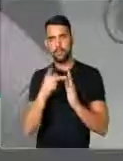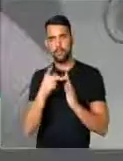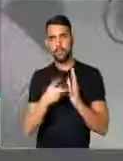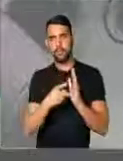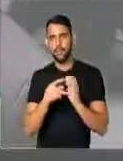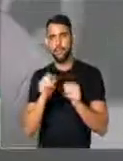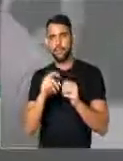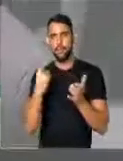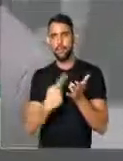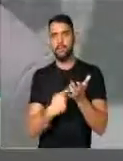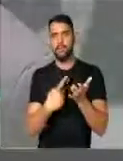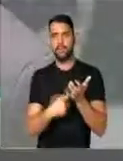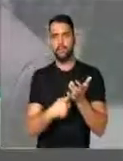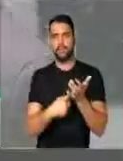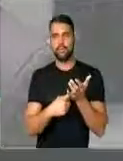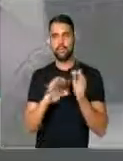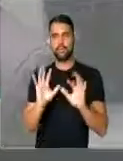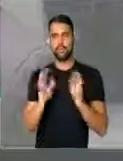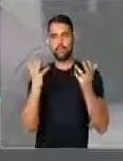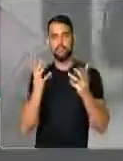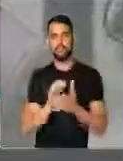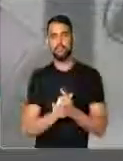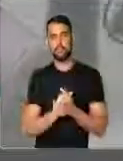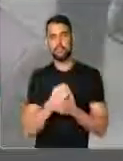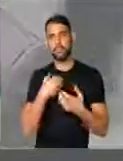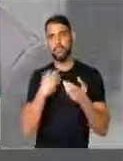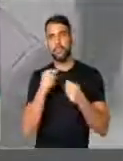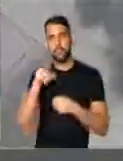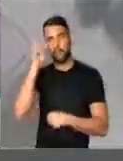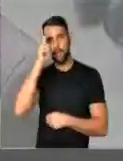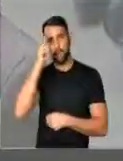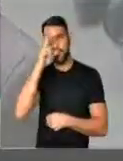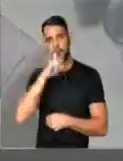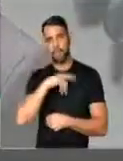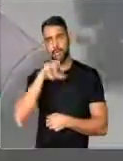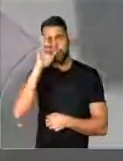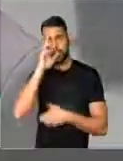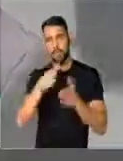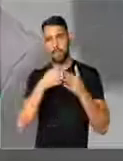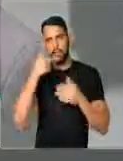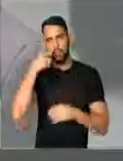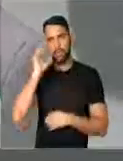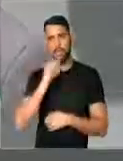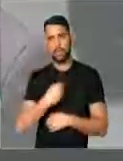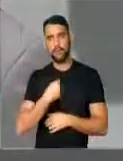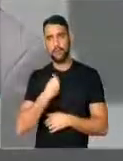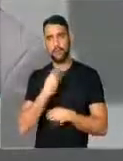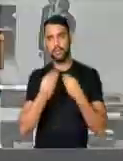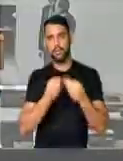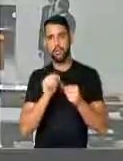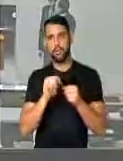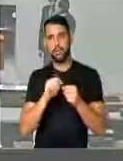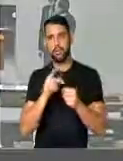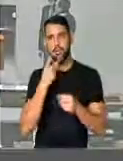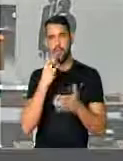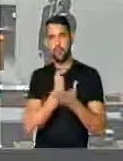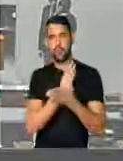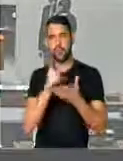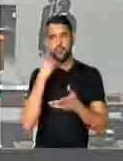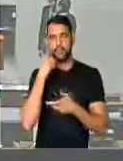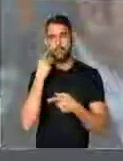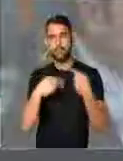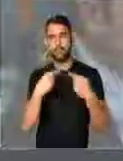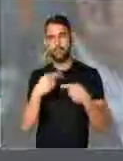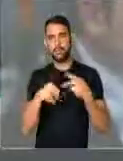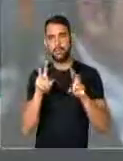provisórias e esse acordo celebrado, eu quero aqui lembrar que solicitei a Vossa Excelência ontem, assim como conversei com outros deputados, a discussão